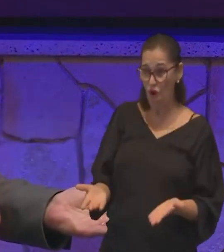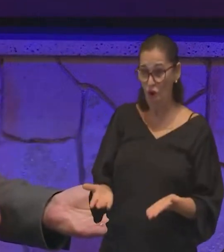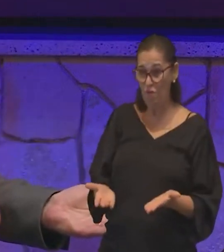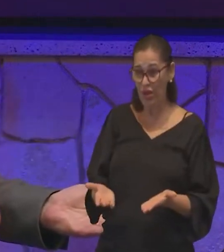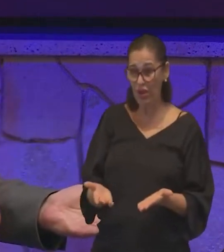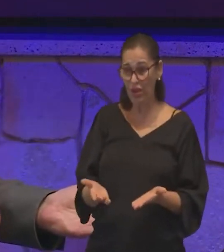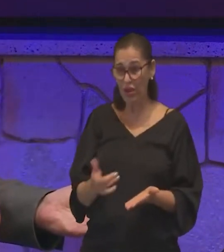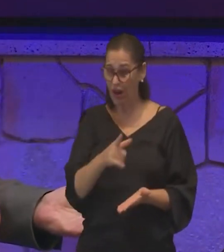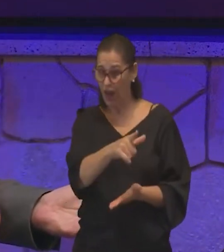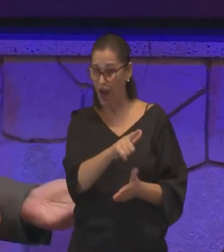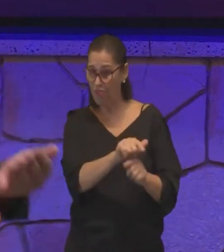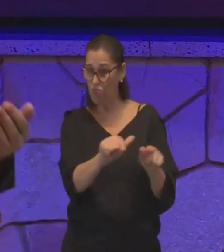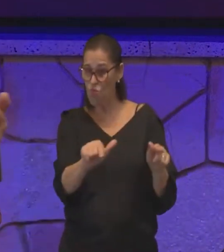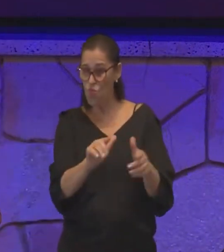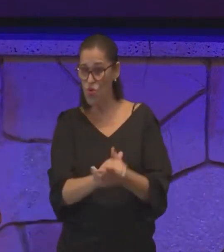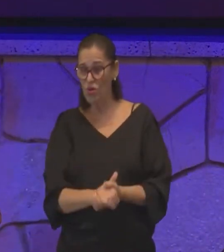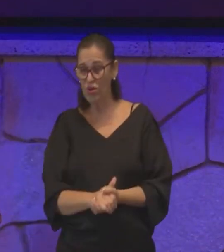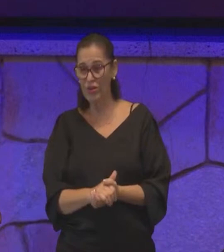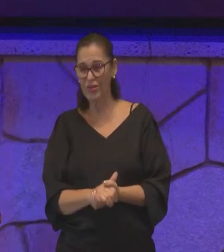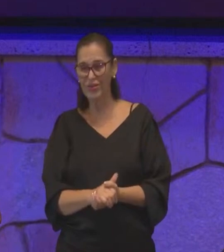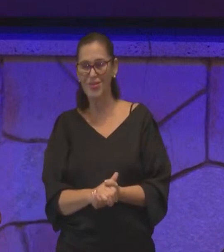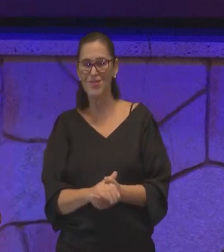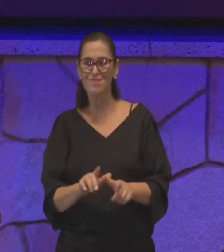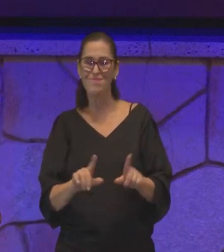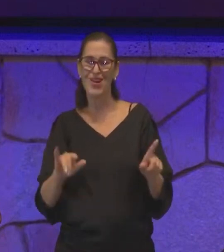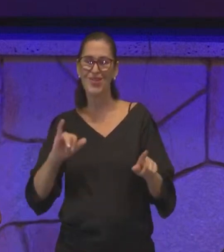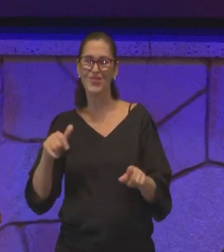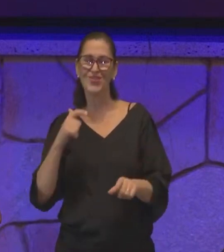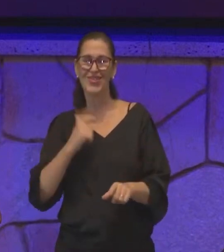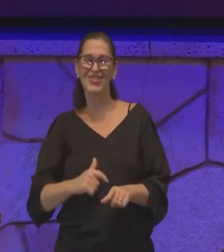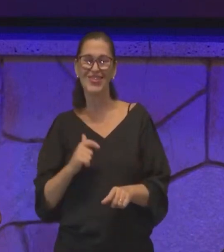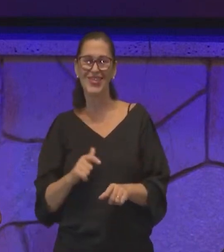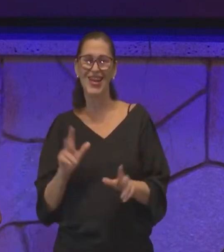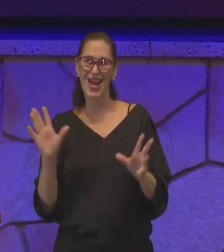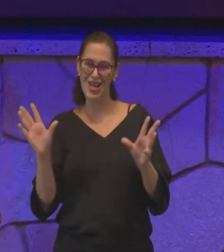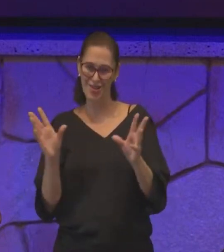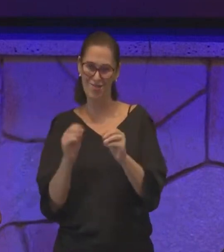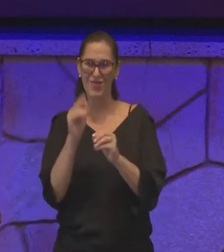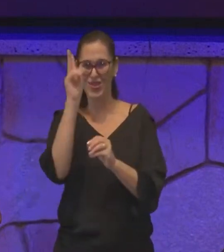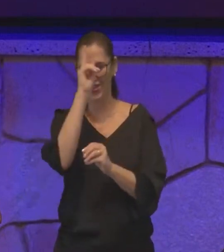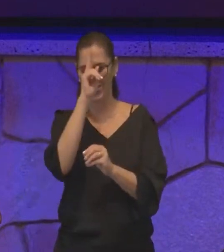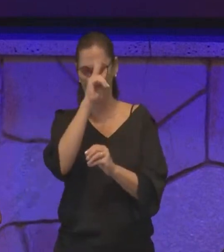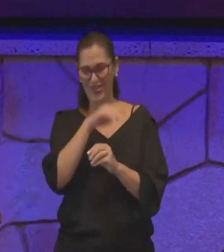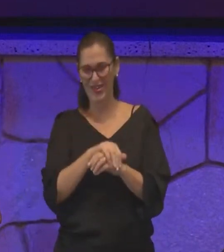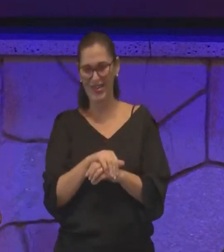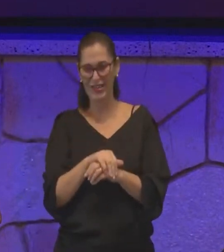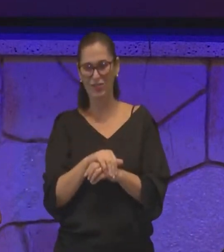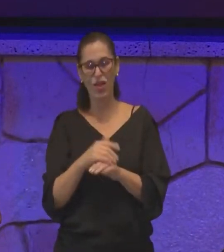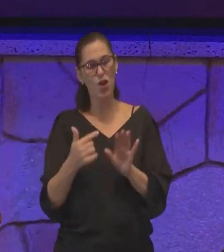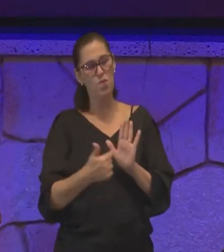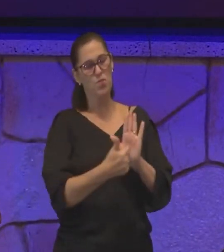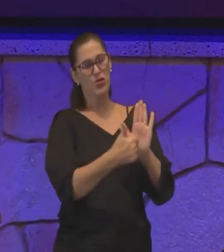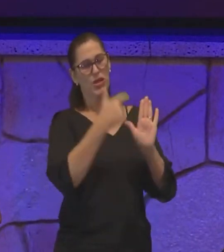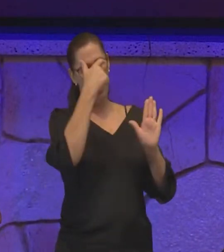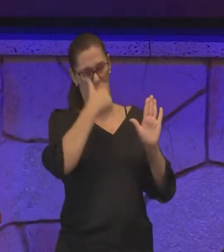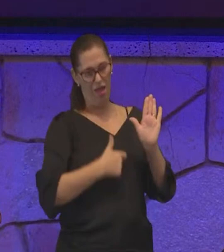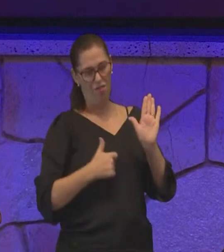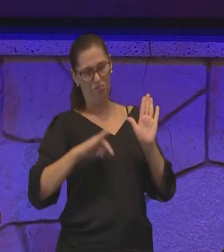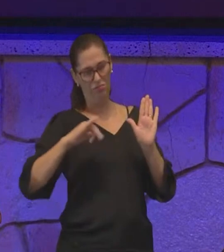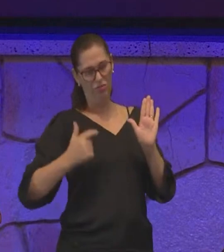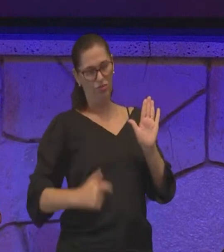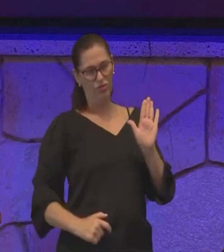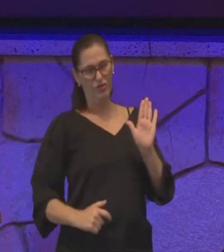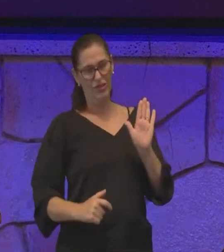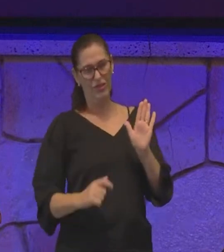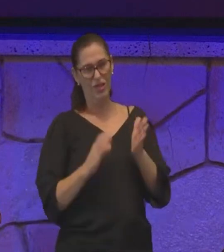casa. E José, resumindo a história, ele se dá a conhecer aos seus irmãos. Verso